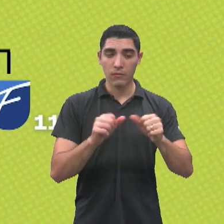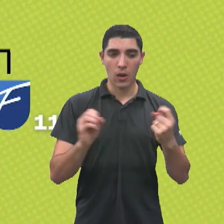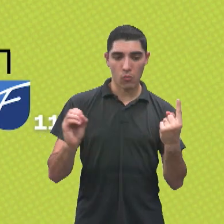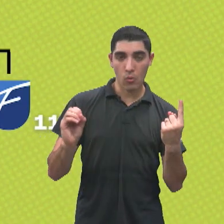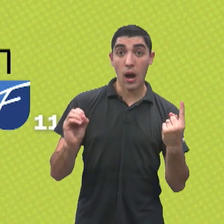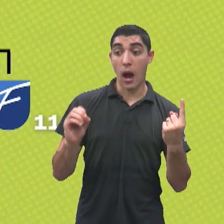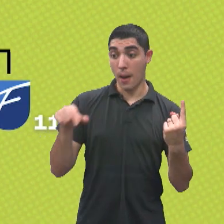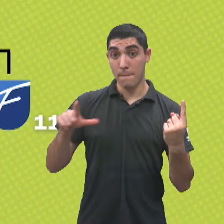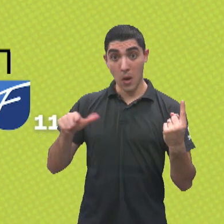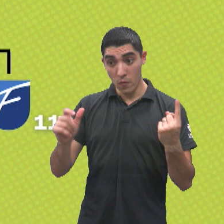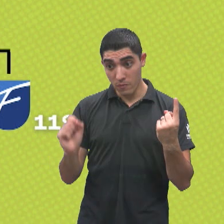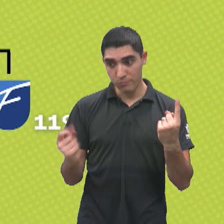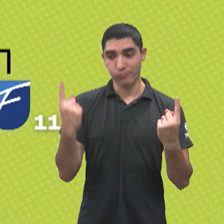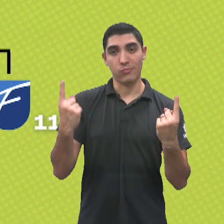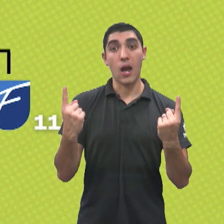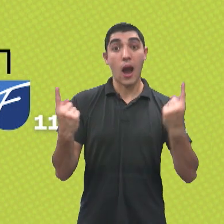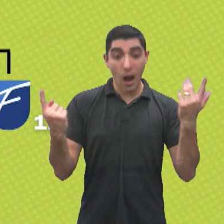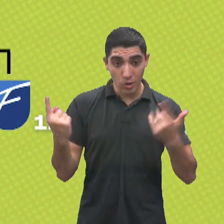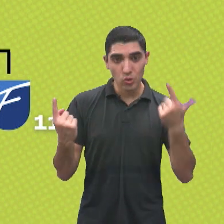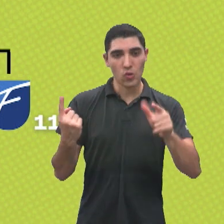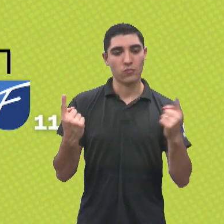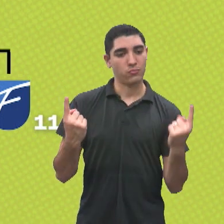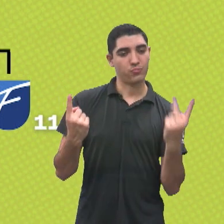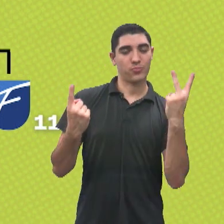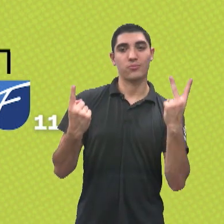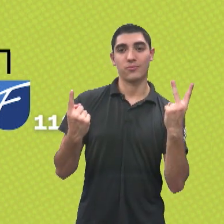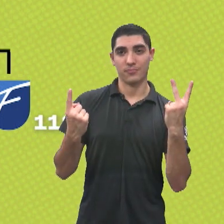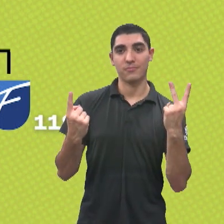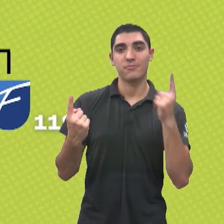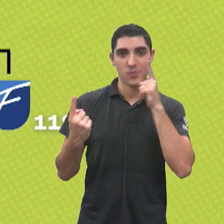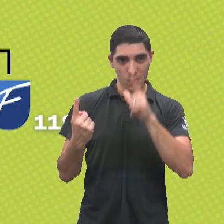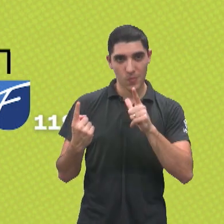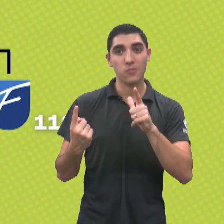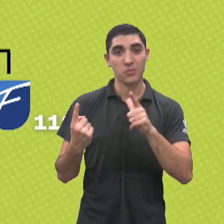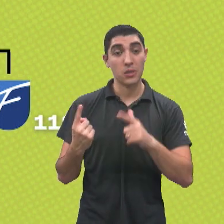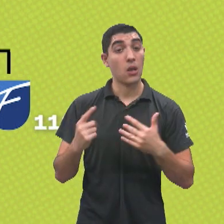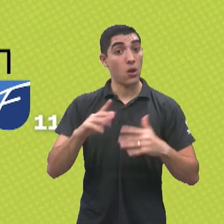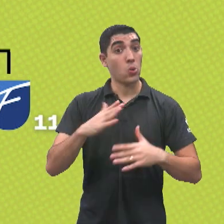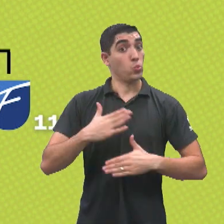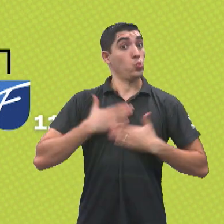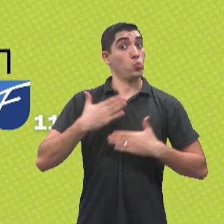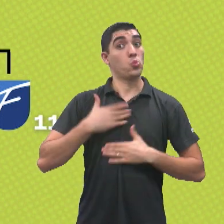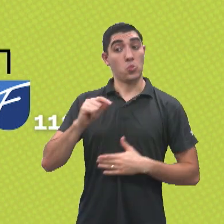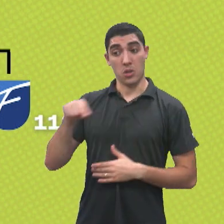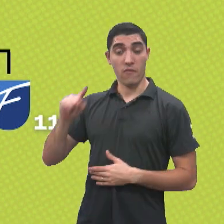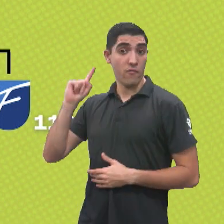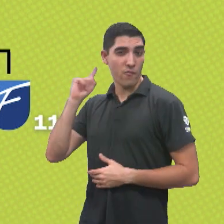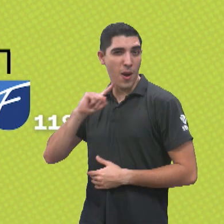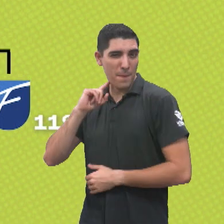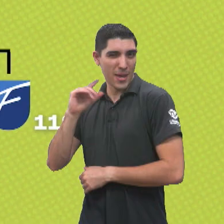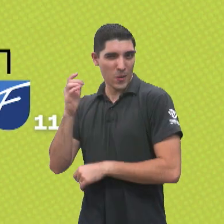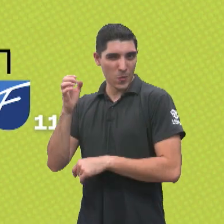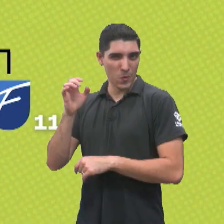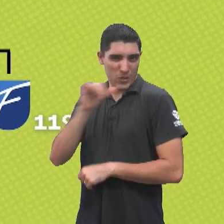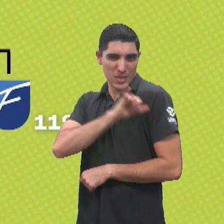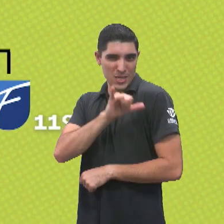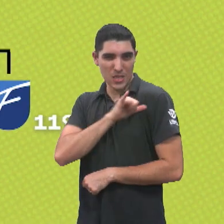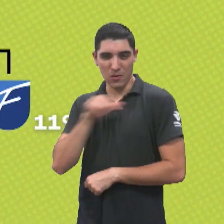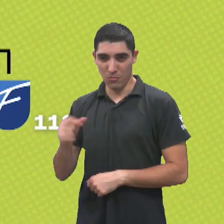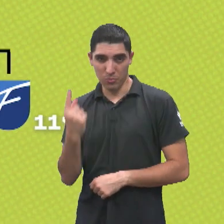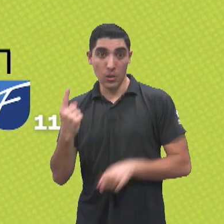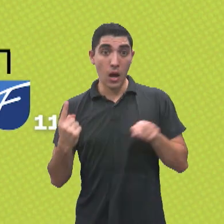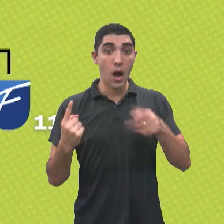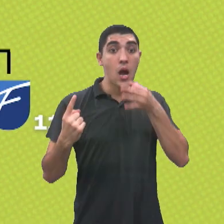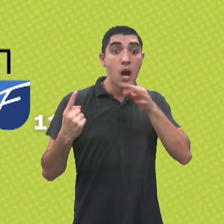Bauru venceu e empatou. Agora o Paulistano já tem 2-1. A maior surpresa é a vitória do Caxias para cima do Flamengo, empatando a série em